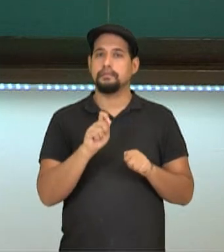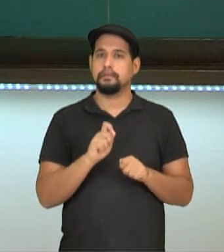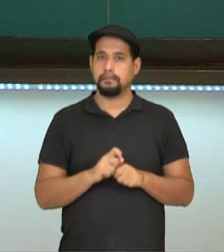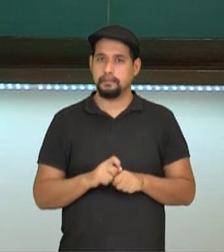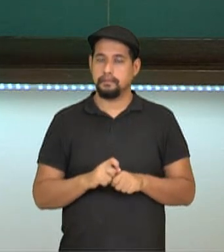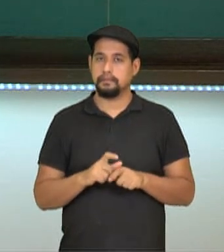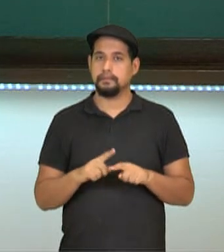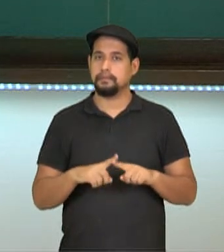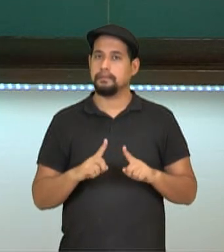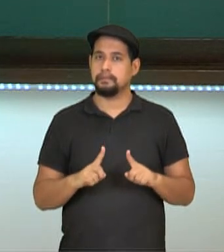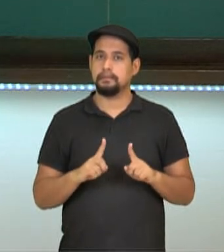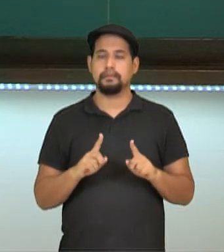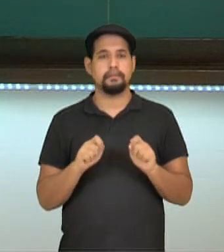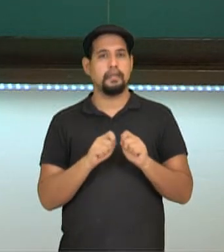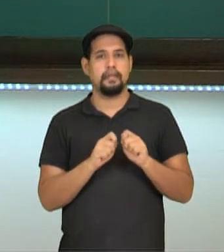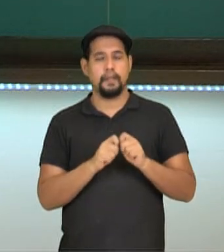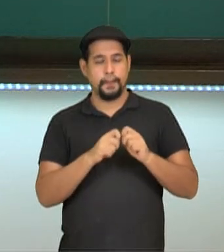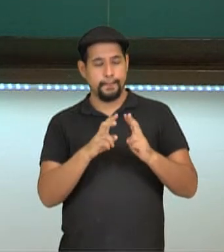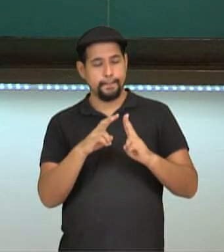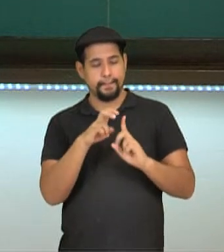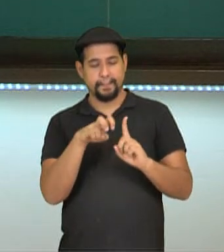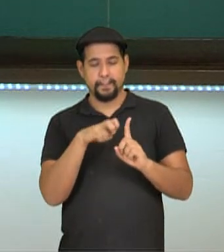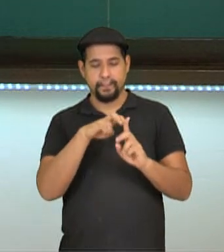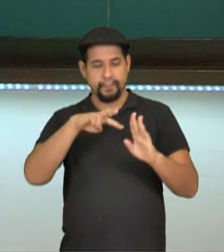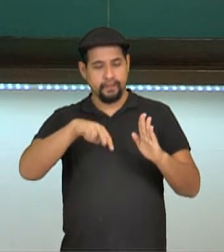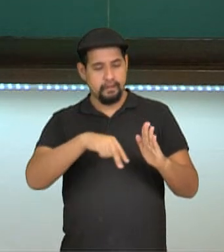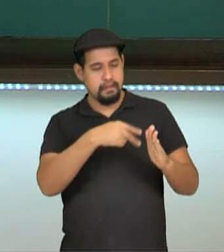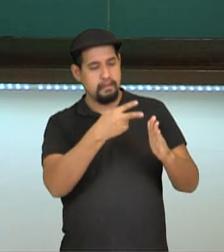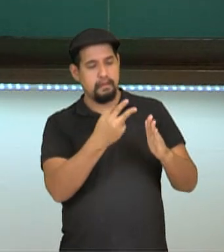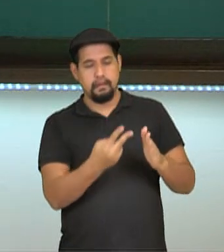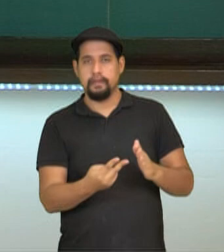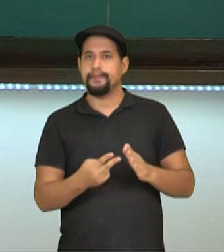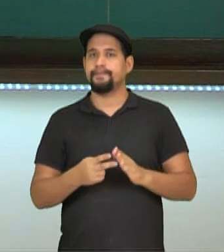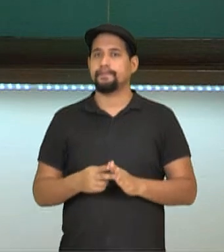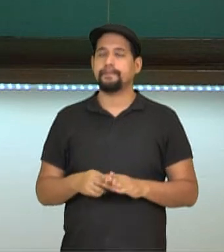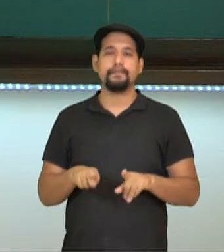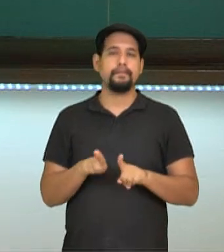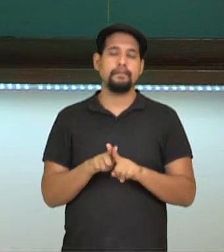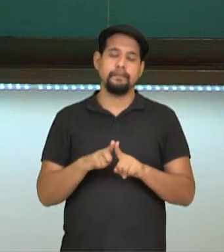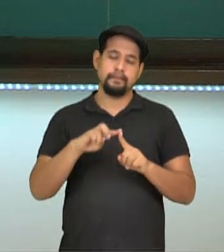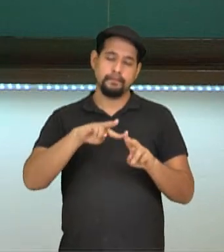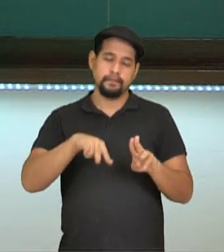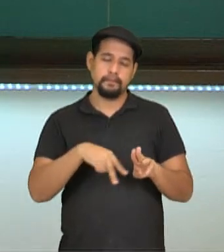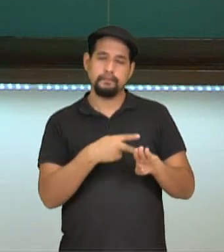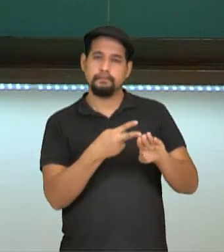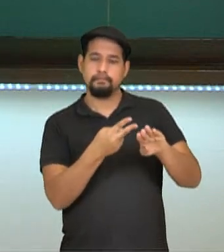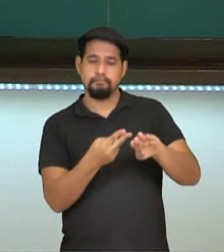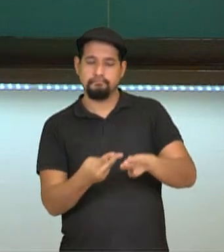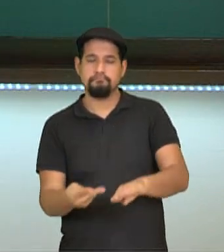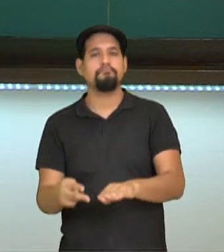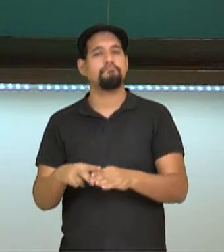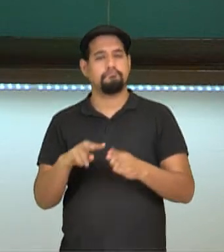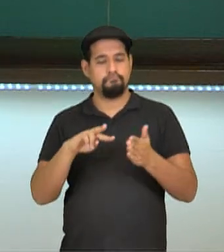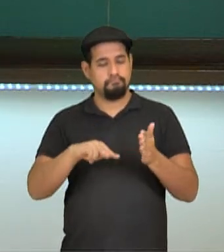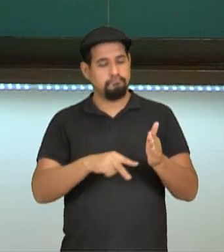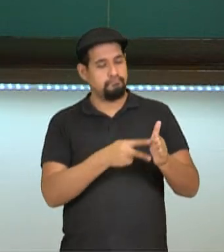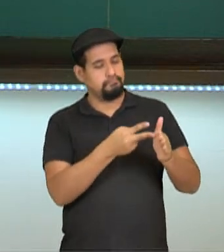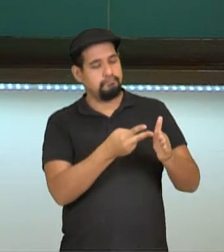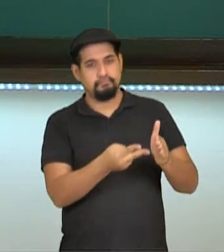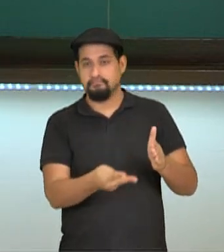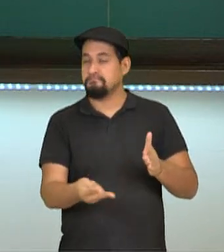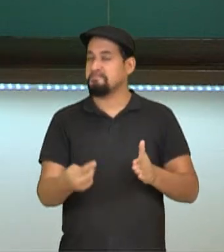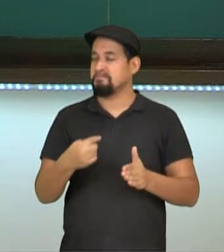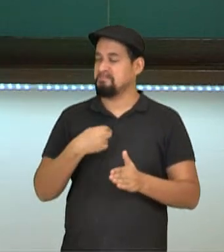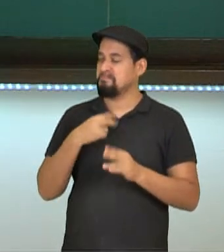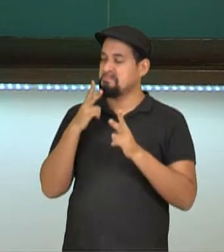alto dessa borda e fazer uma manobra aérea, como também deslizar na borda, né? Eu